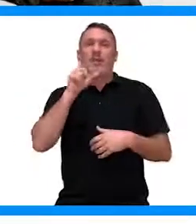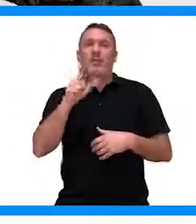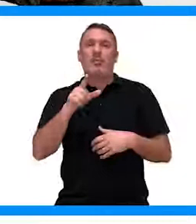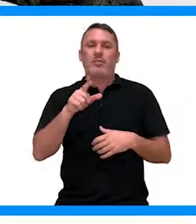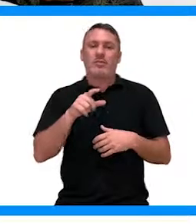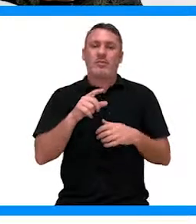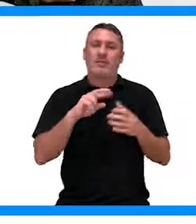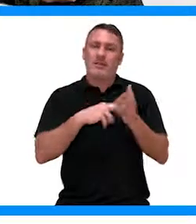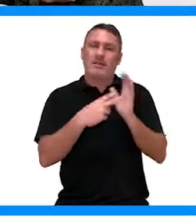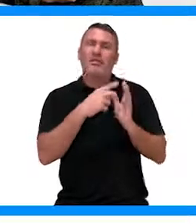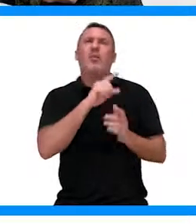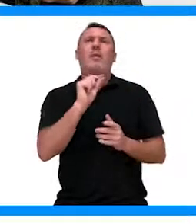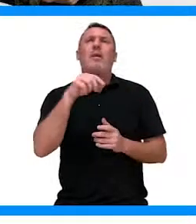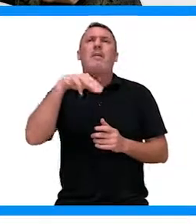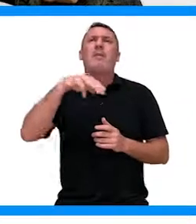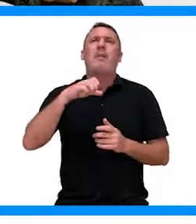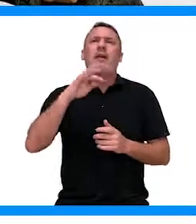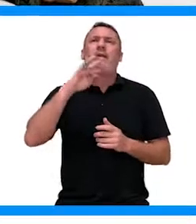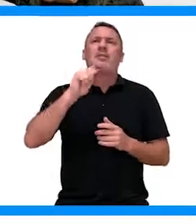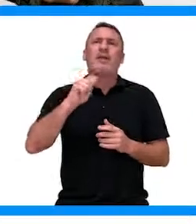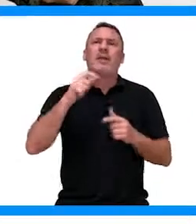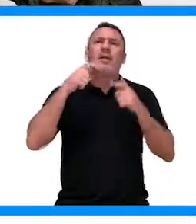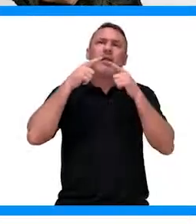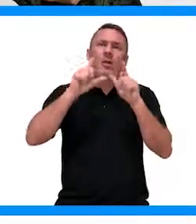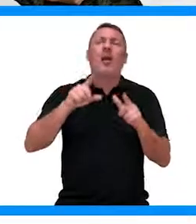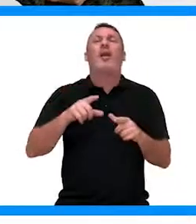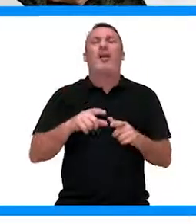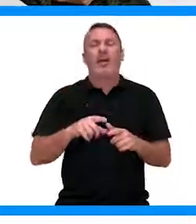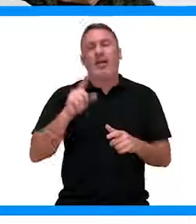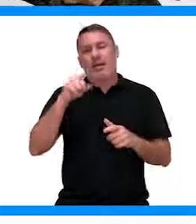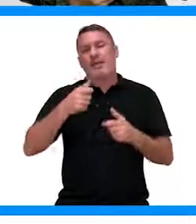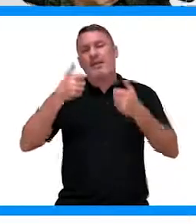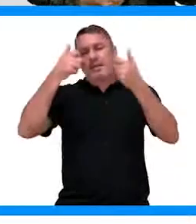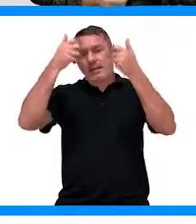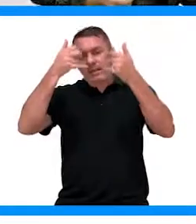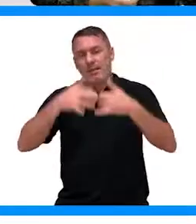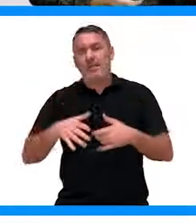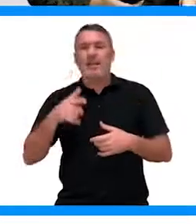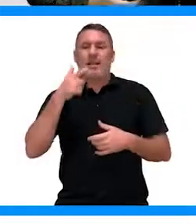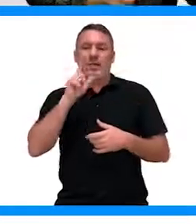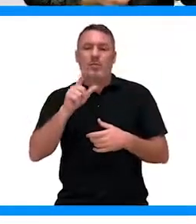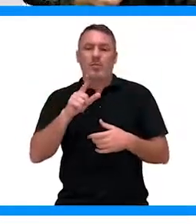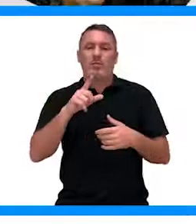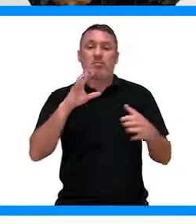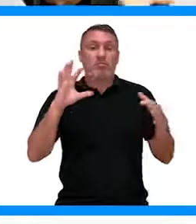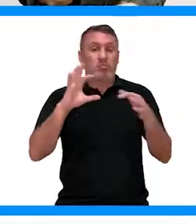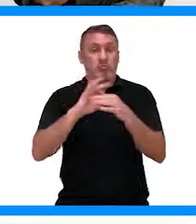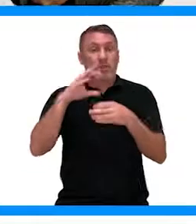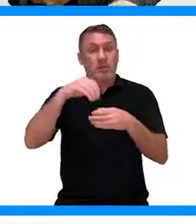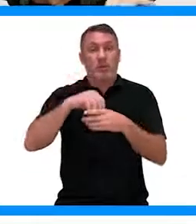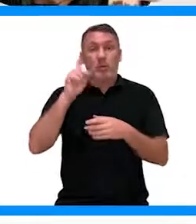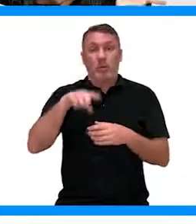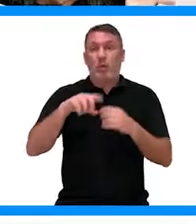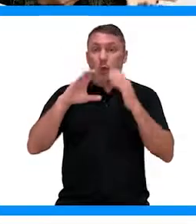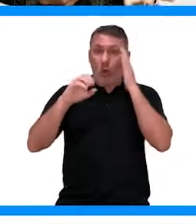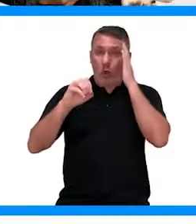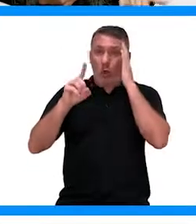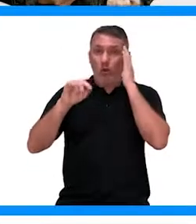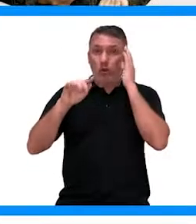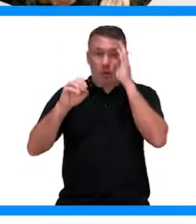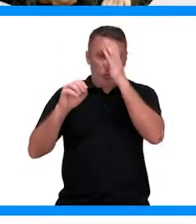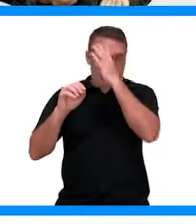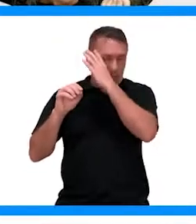metalinguagem, a língua explicando a própria língua, né? E a ênfase, como eu disse, está no próprio ato da